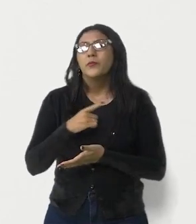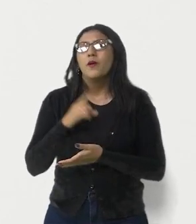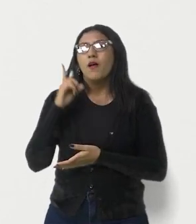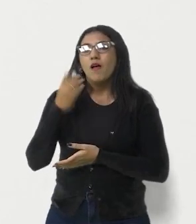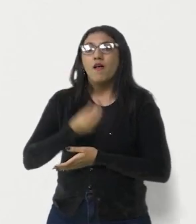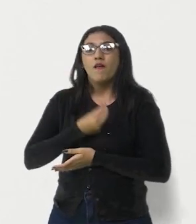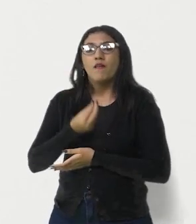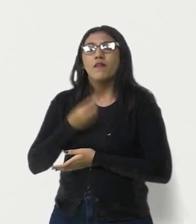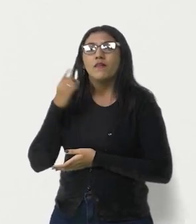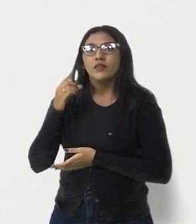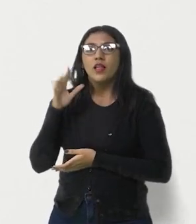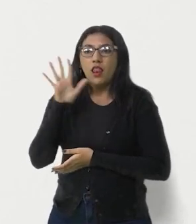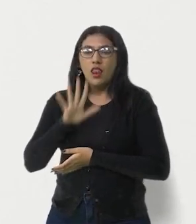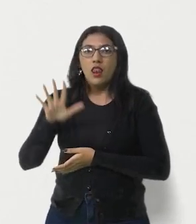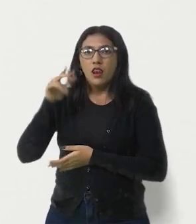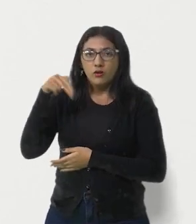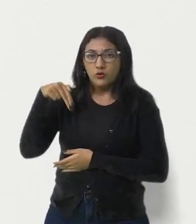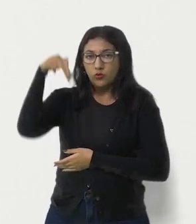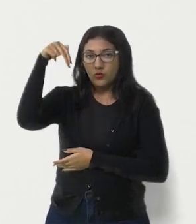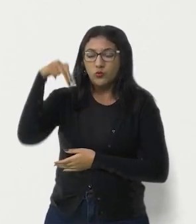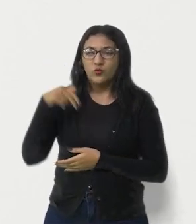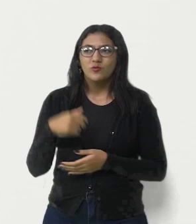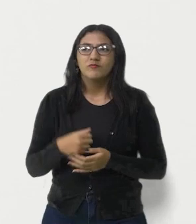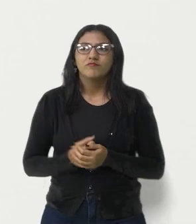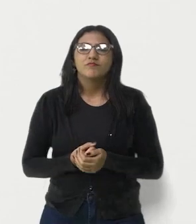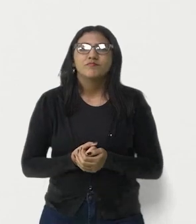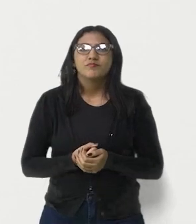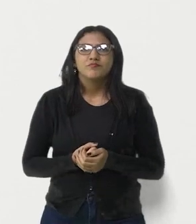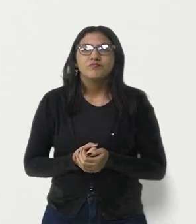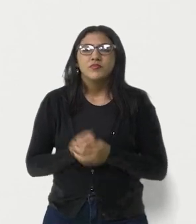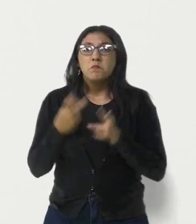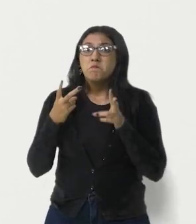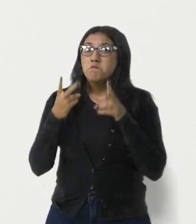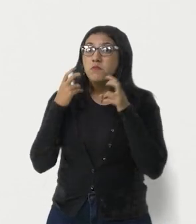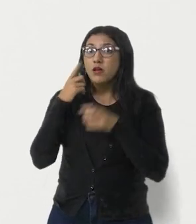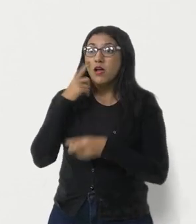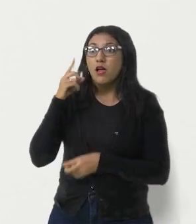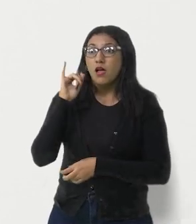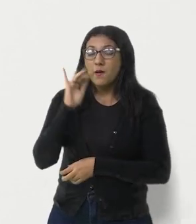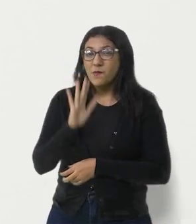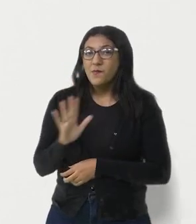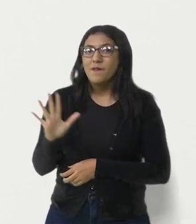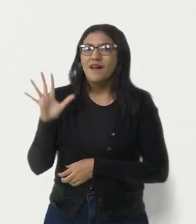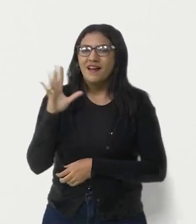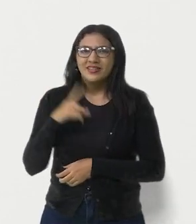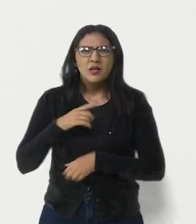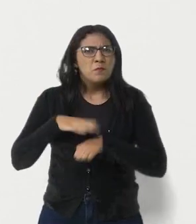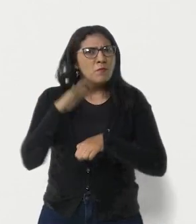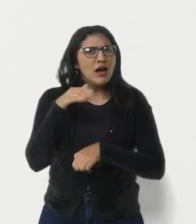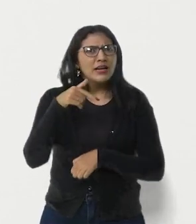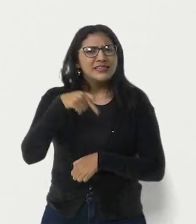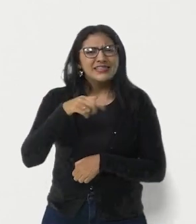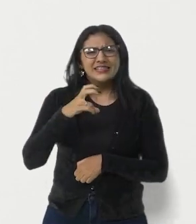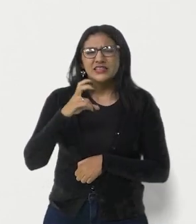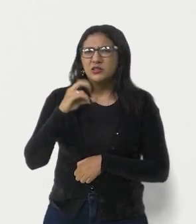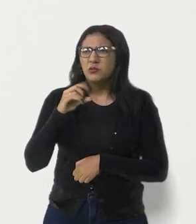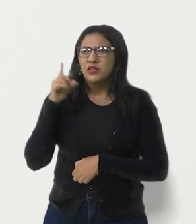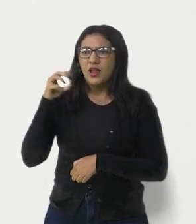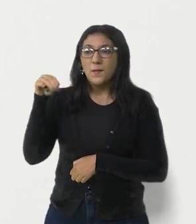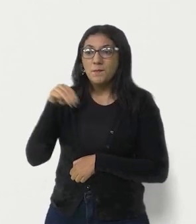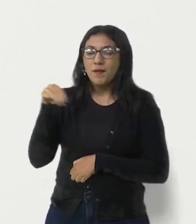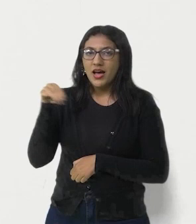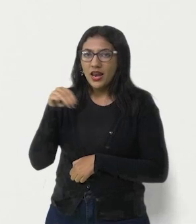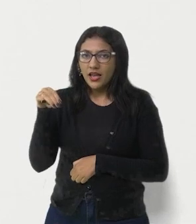quilombolas que existem aqui na região norte. Olha, como vocês podem ver, mais de 750 no estado do